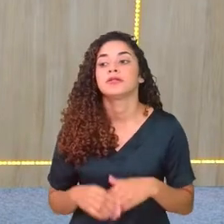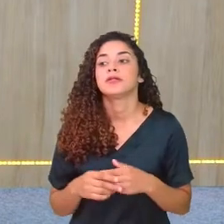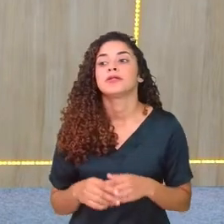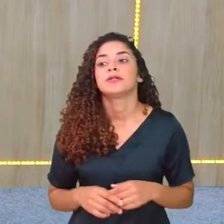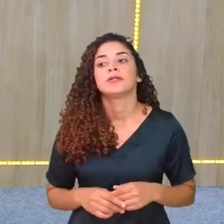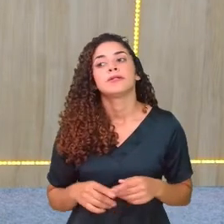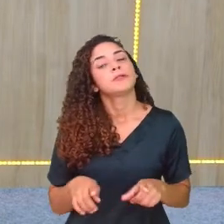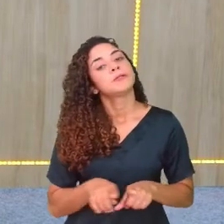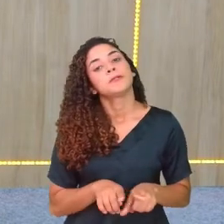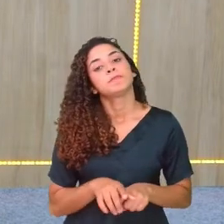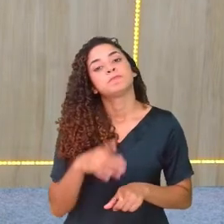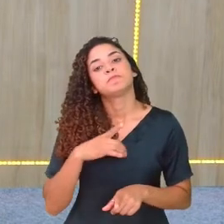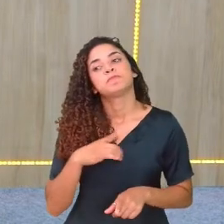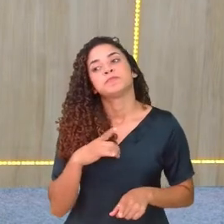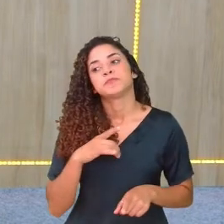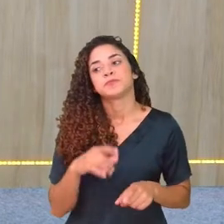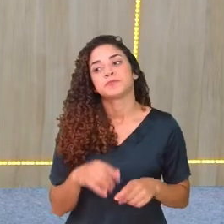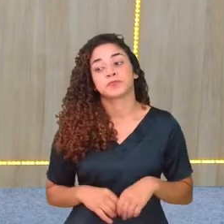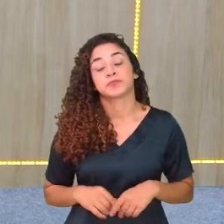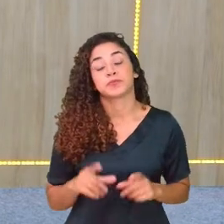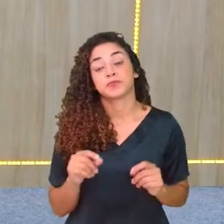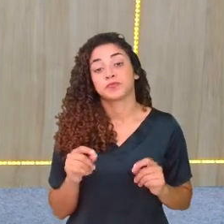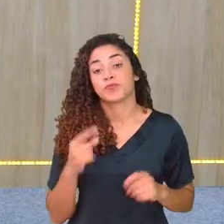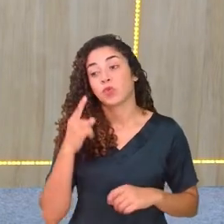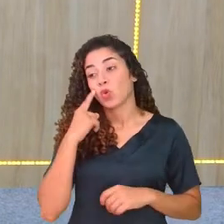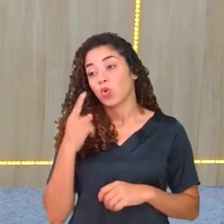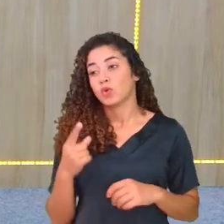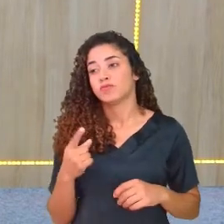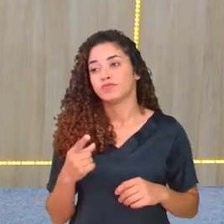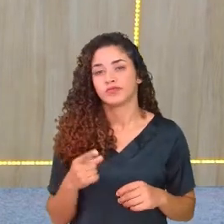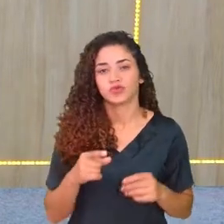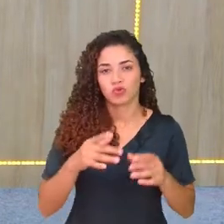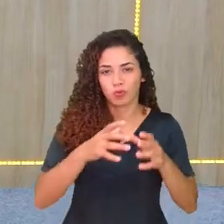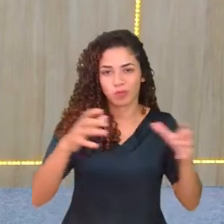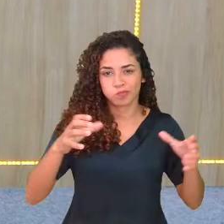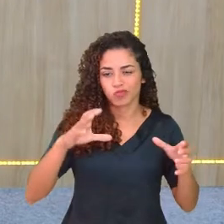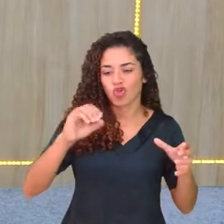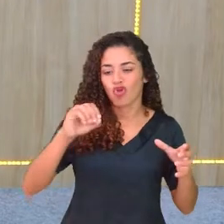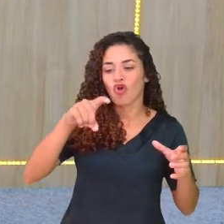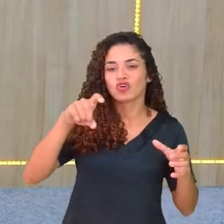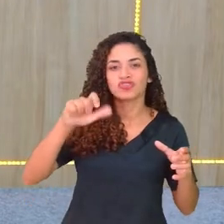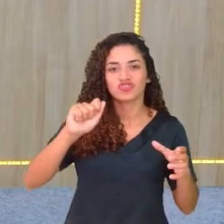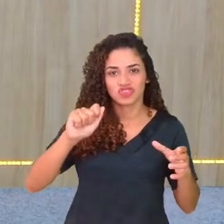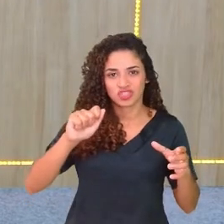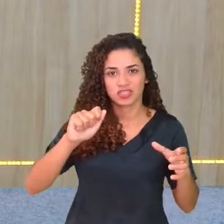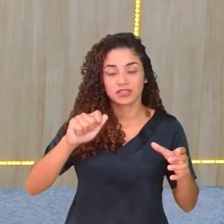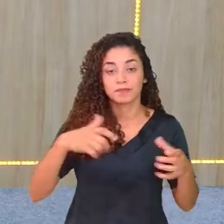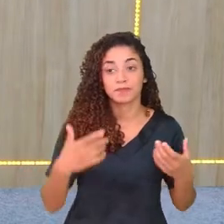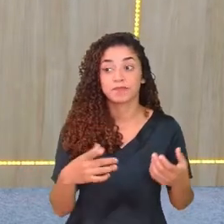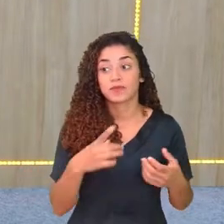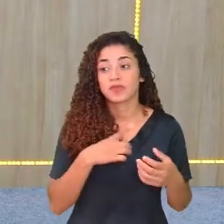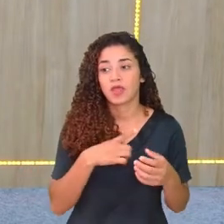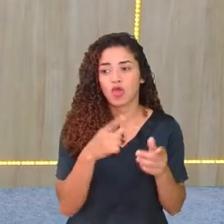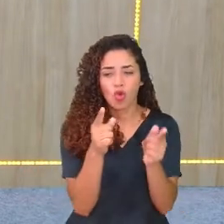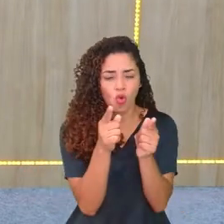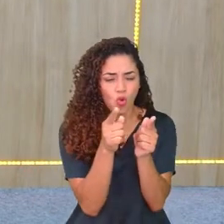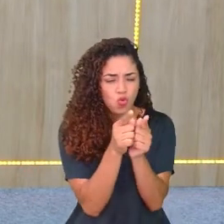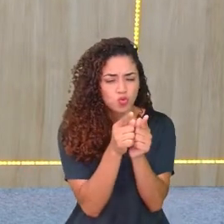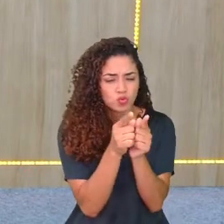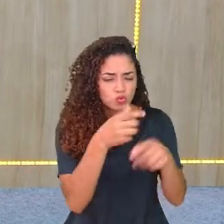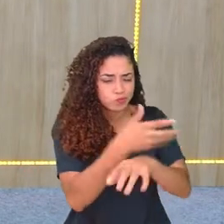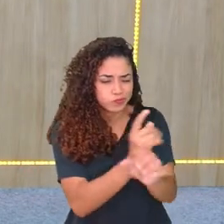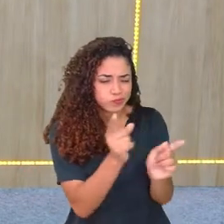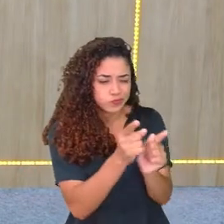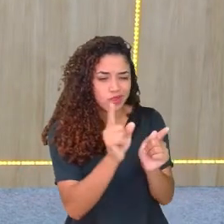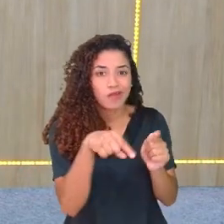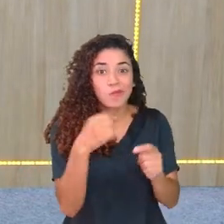questão da nossa coxa, e aqui tem um ossinho que é muito importante